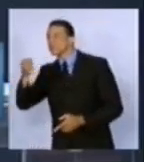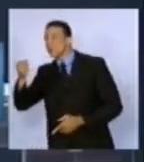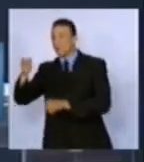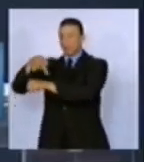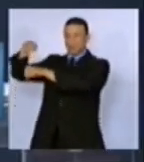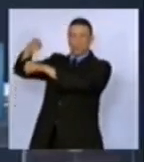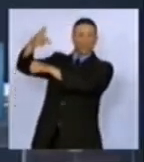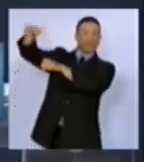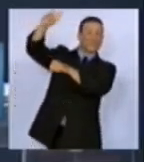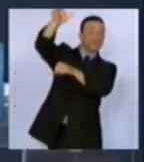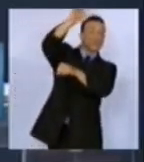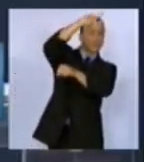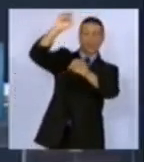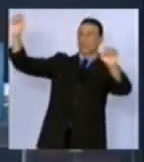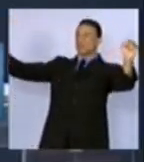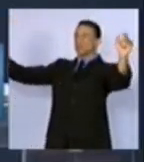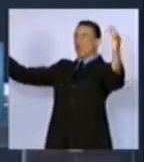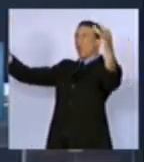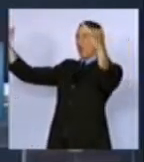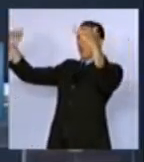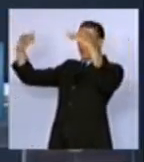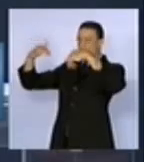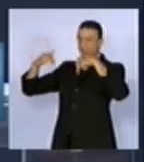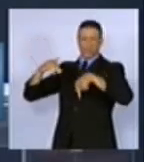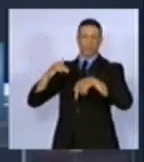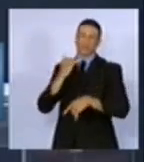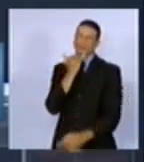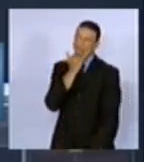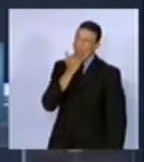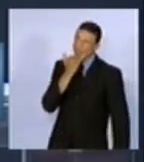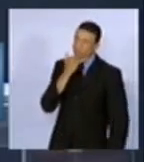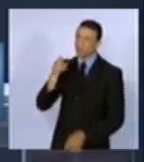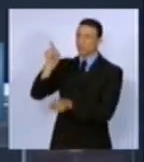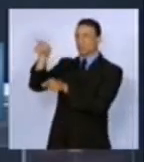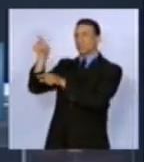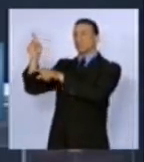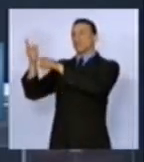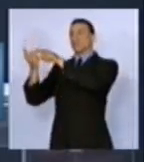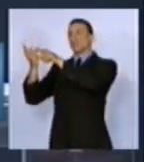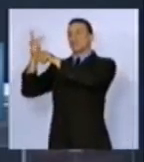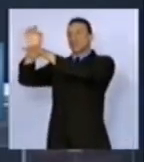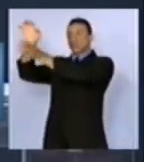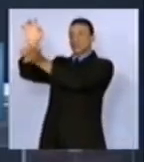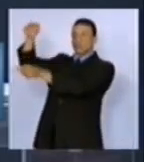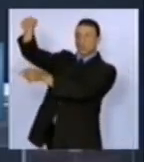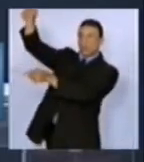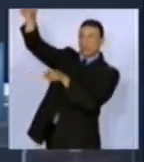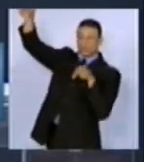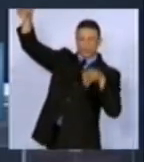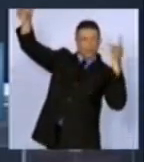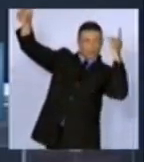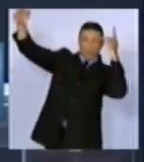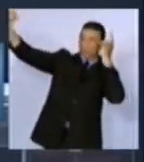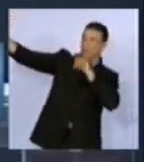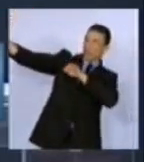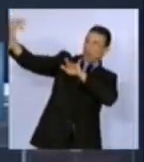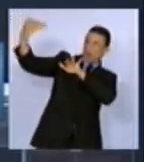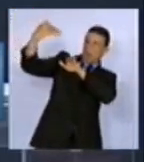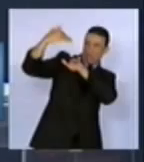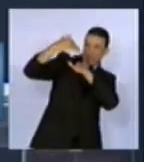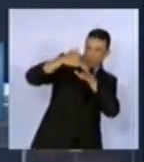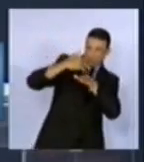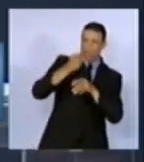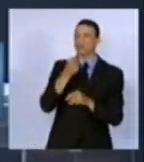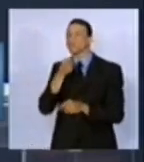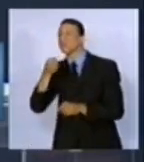da região Nordeste do país para São Paulo e nós perguntamos então qual era a perspectiva dele em relação à proibição do corte